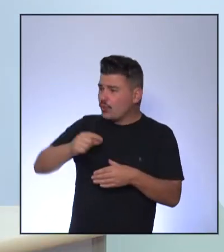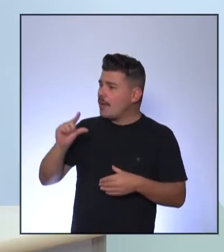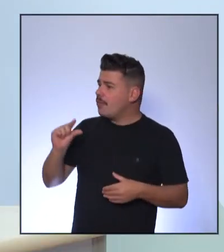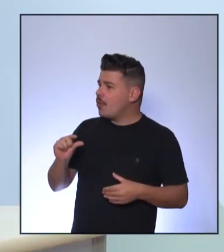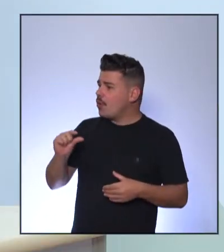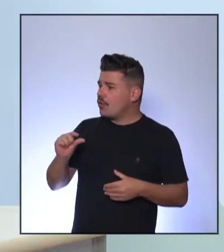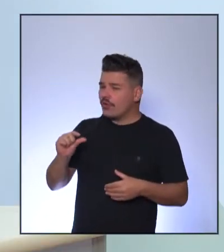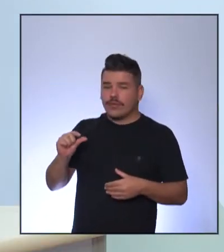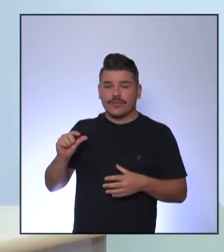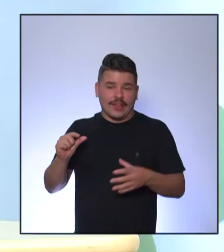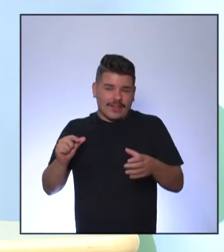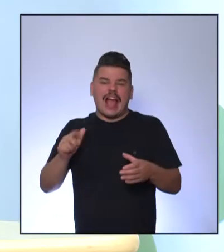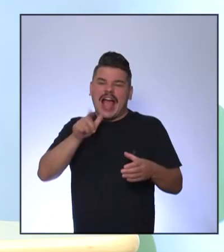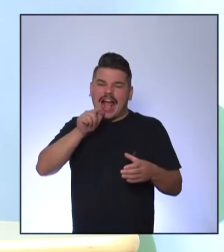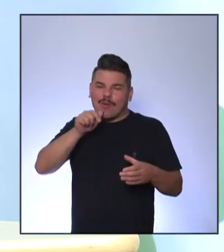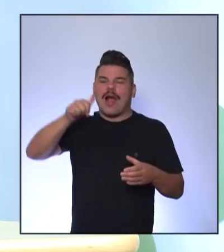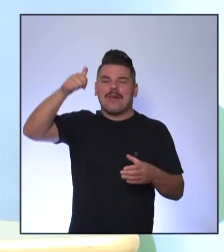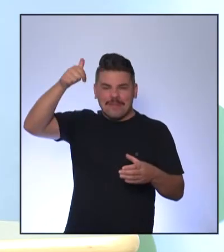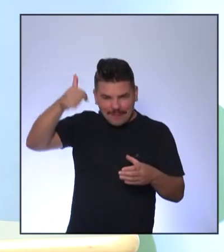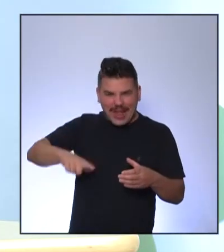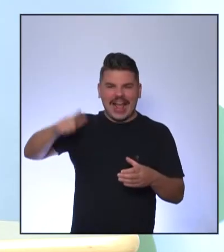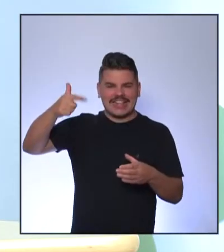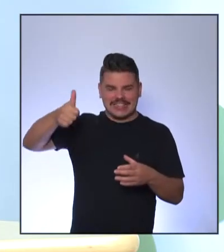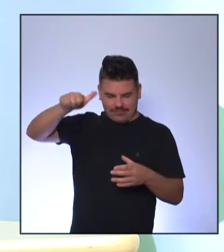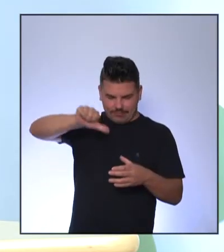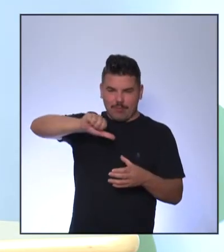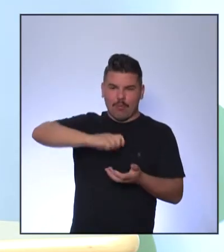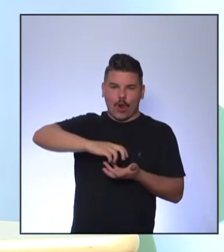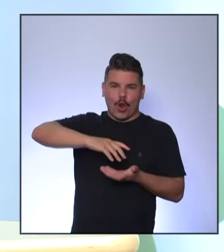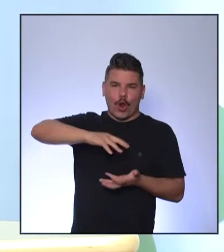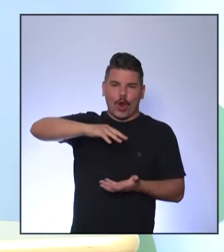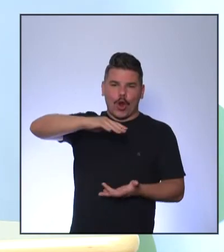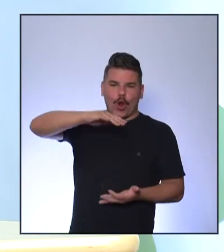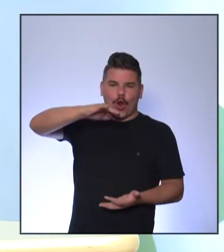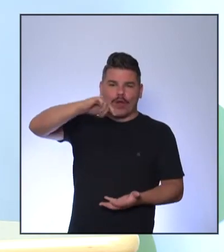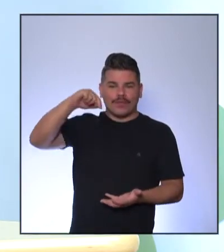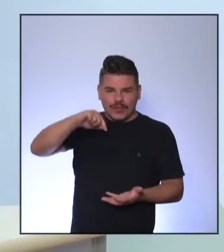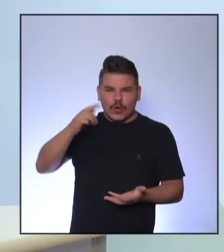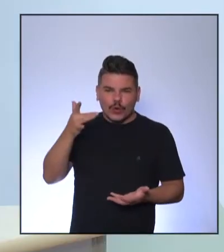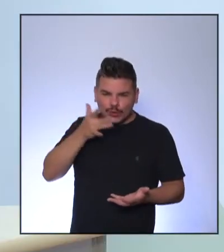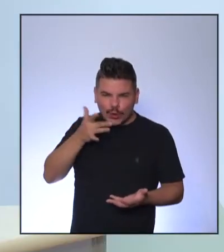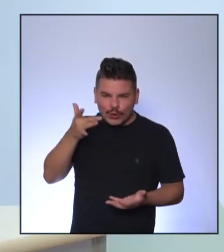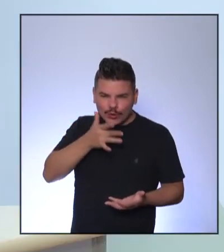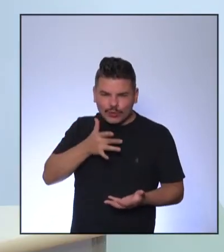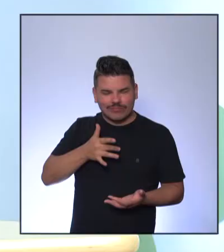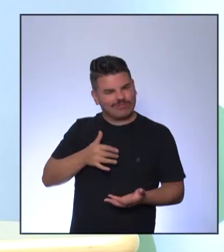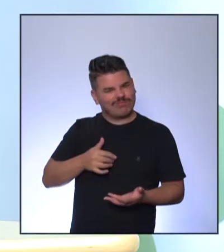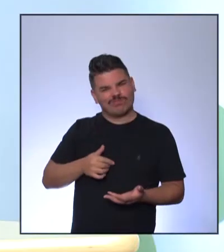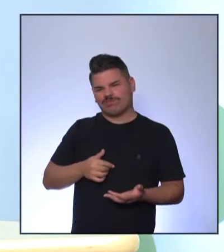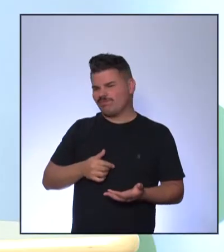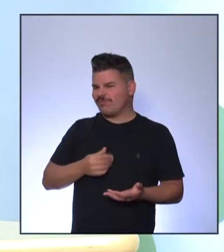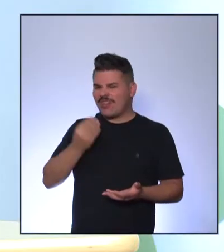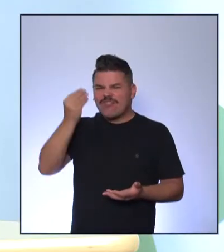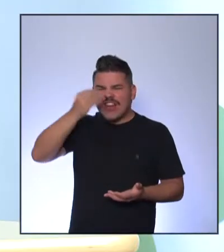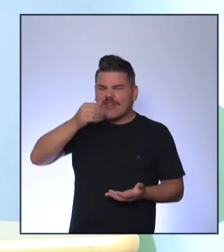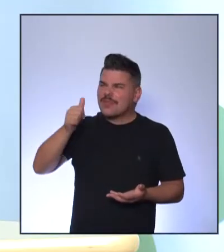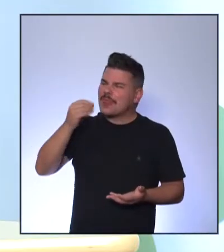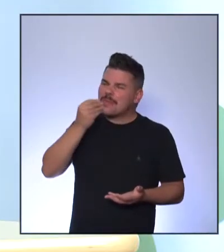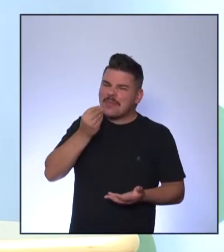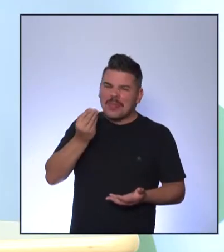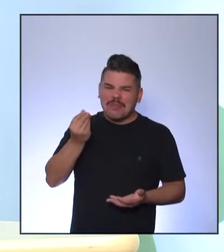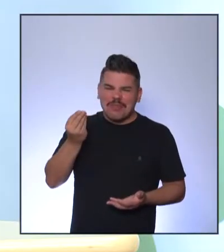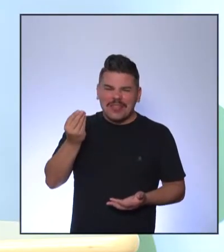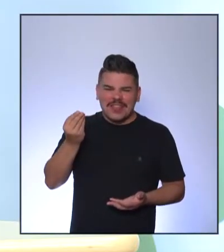para 1 litro, eu dissolvo ele em 2 litros. Esse meu suco vai ficar bom? Não. Não, ele vai ficar bem fraquinho, né? Por quê? Porque